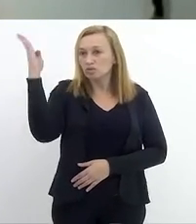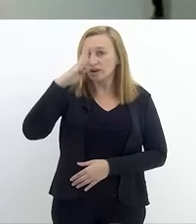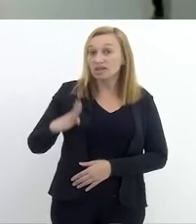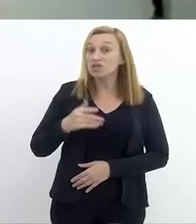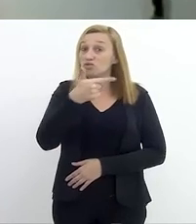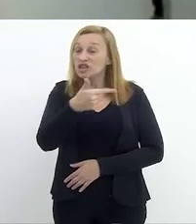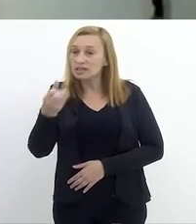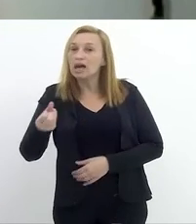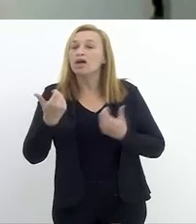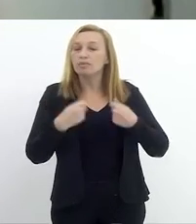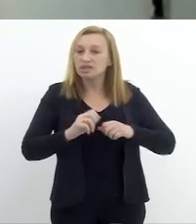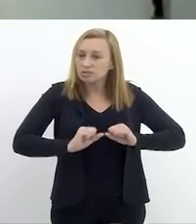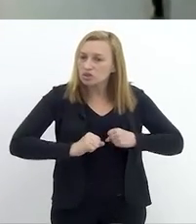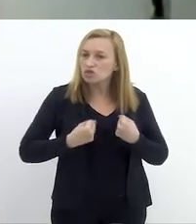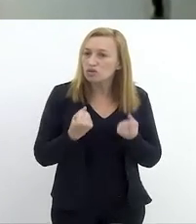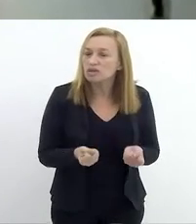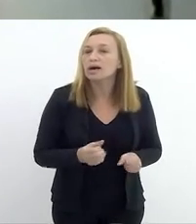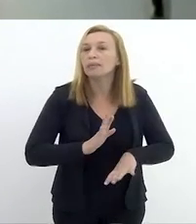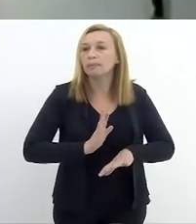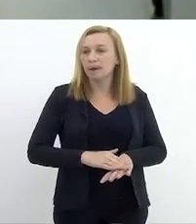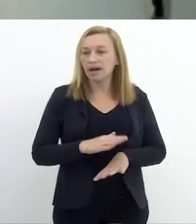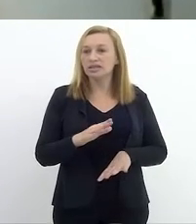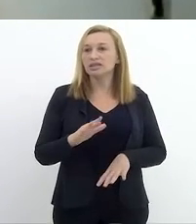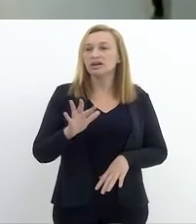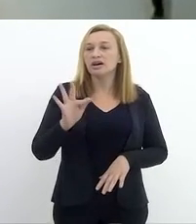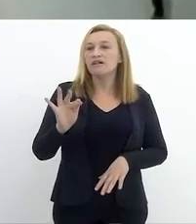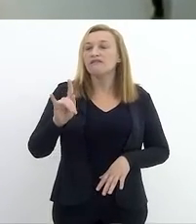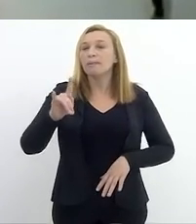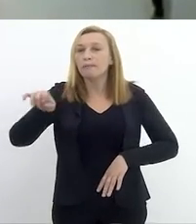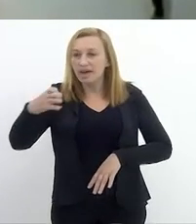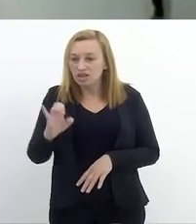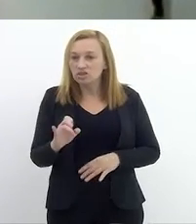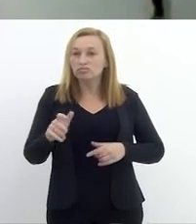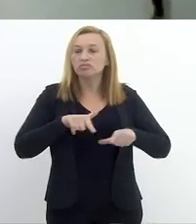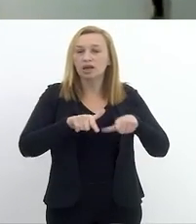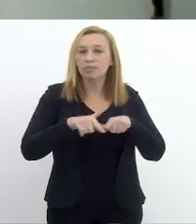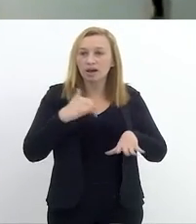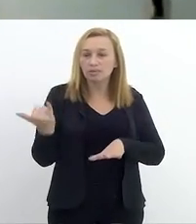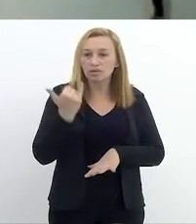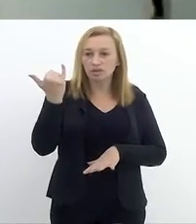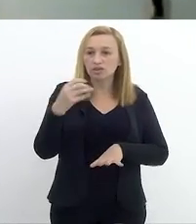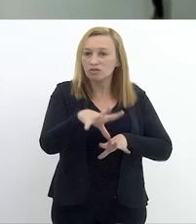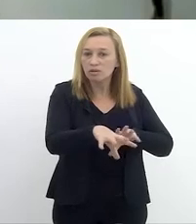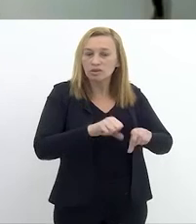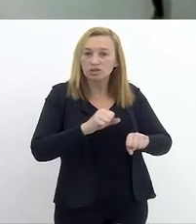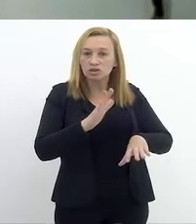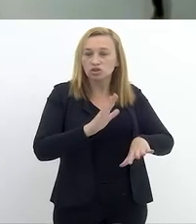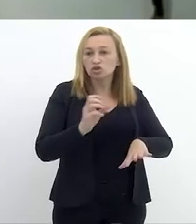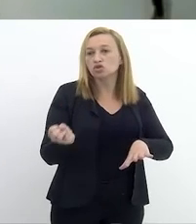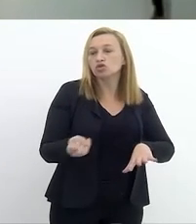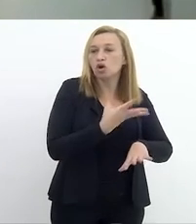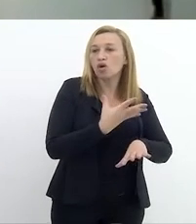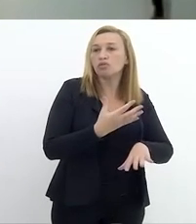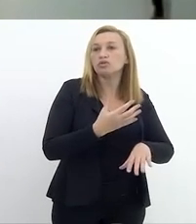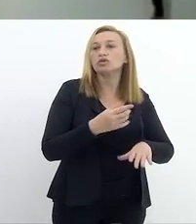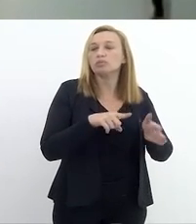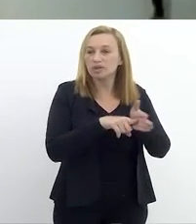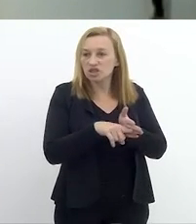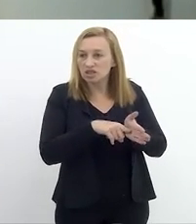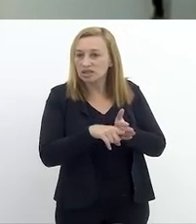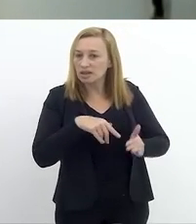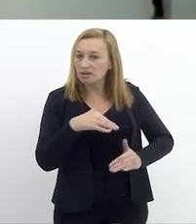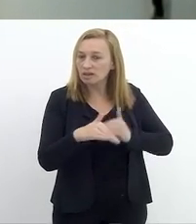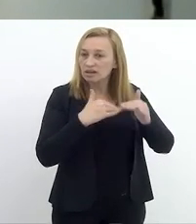26%. Então, nós precisamos continuar esse esforço, onde a FAPERJ tem um papel fundamental de formação de novos